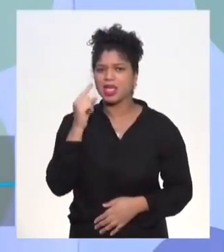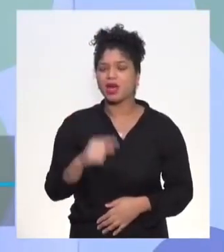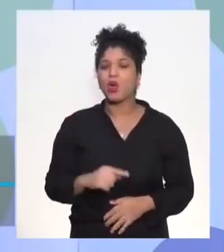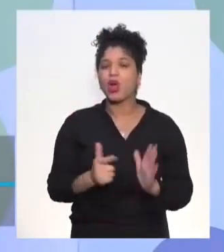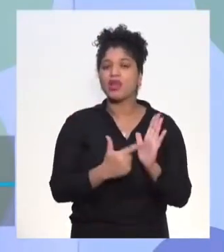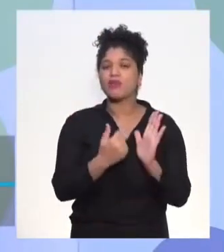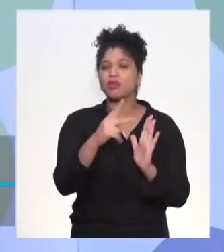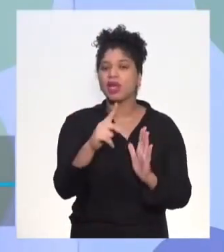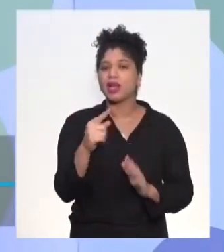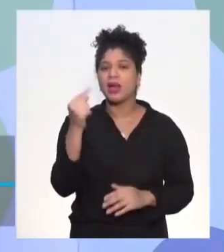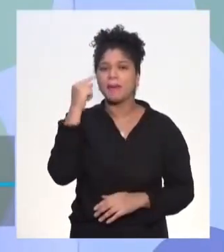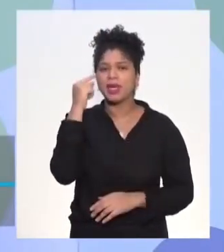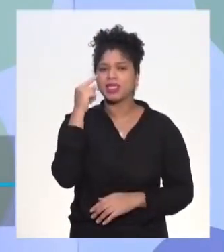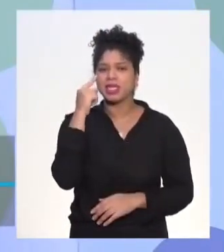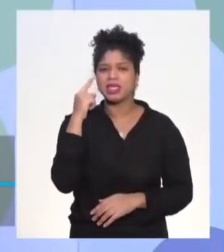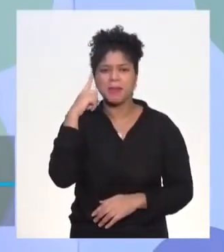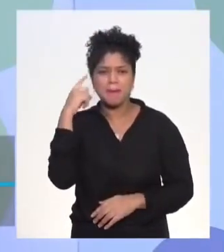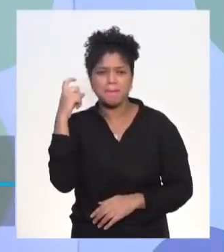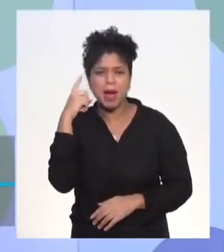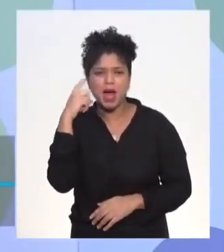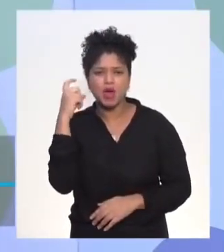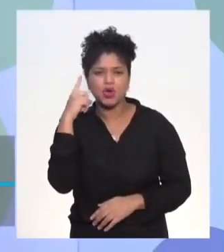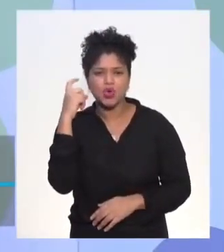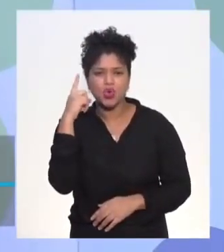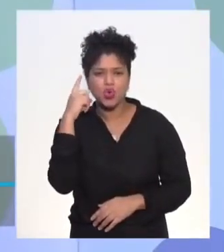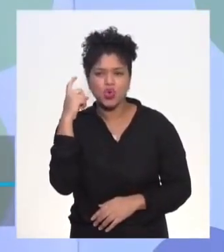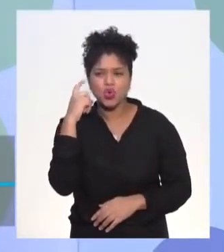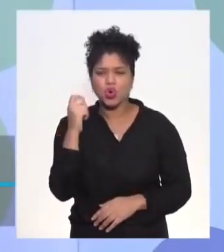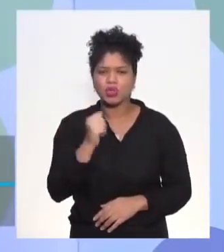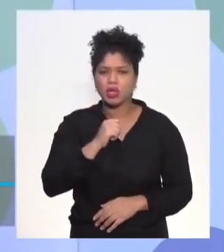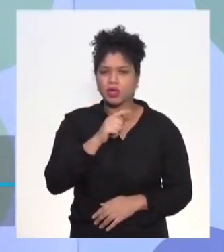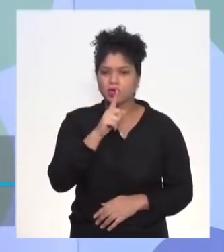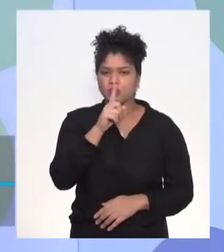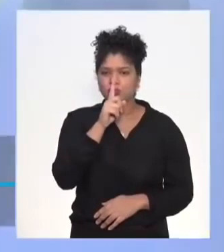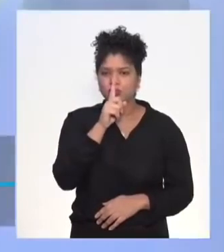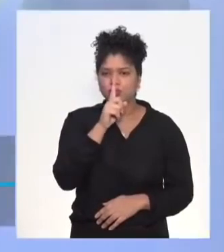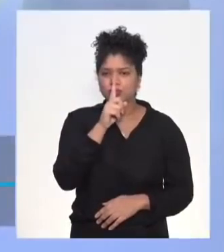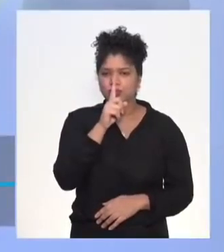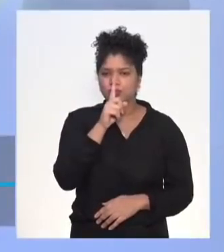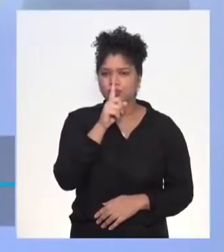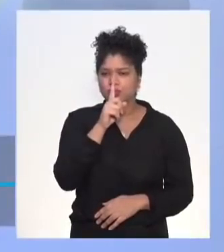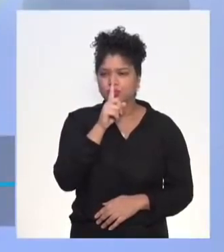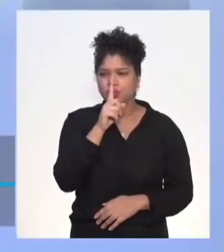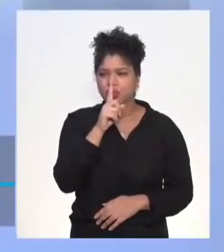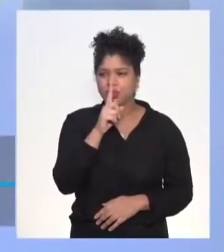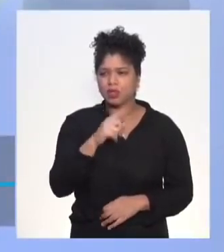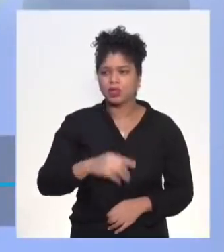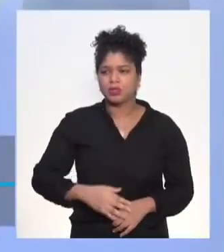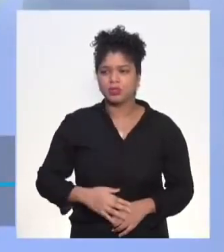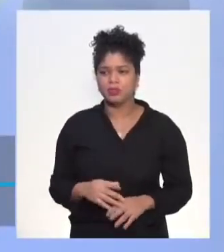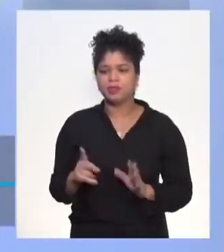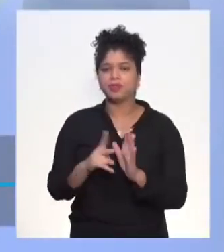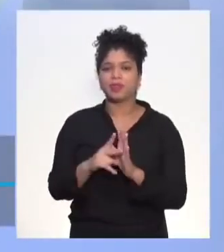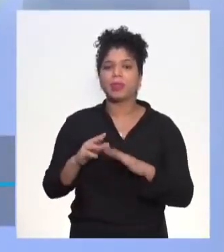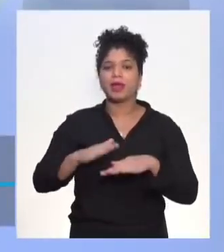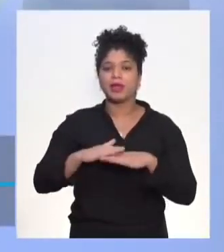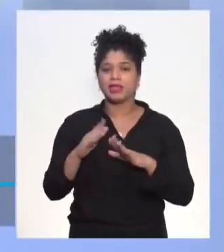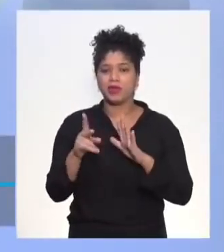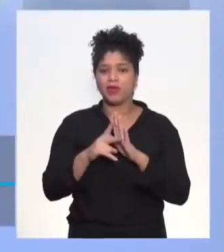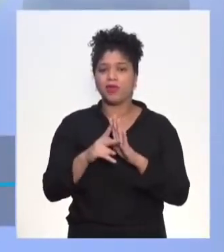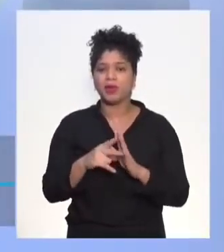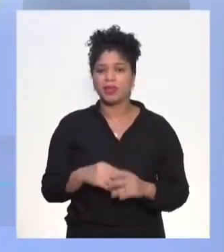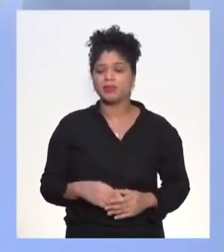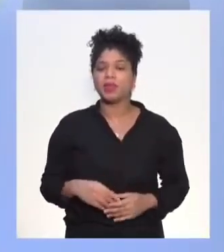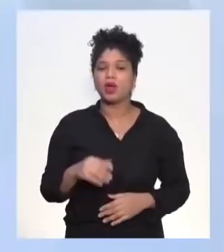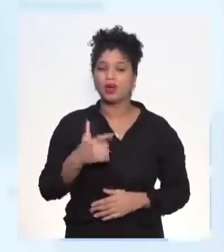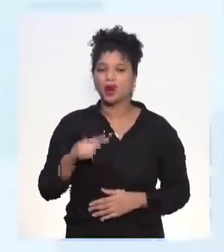silêncio também, professor, aquele ruído, aquele silêncio, exato, não tem ação. Se o lugar é barulhento, se o lugar é silencioso. Sim. Nossa, perfeito. Agora,